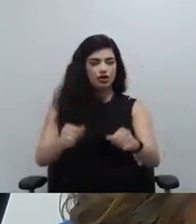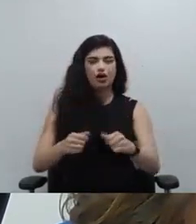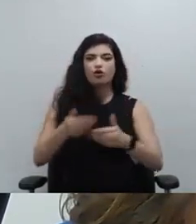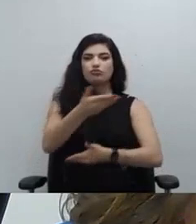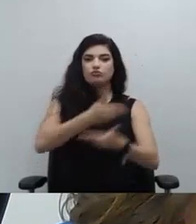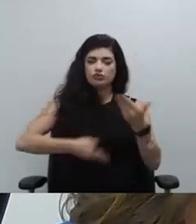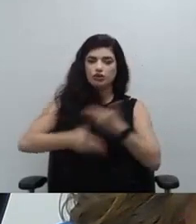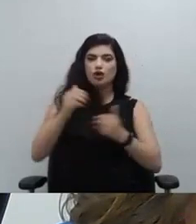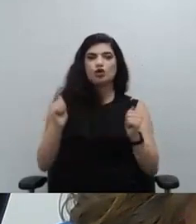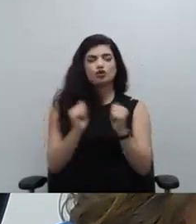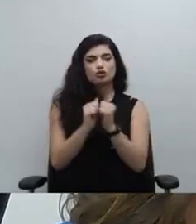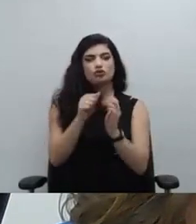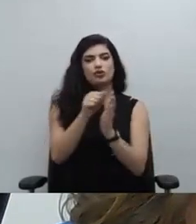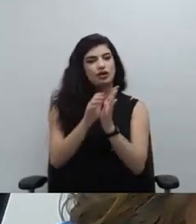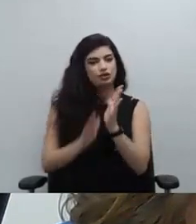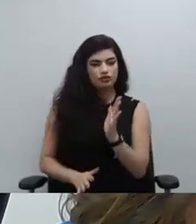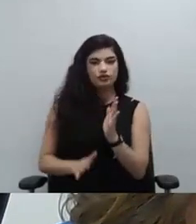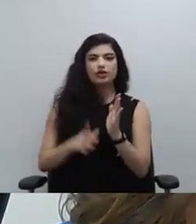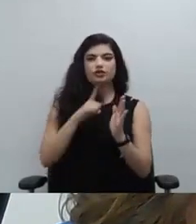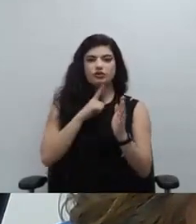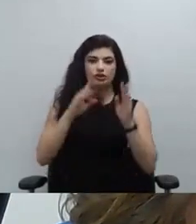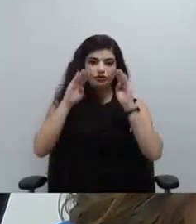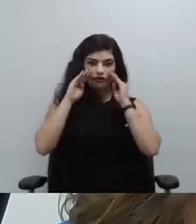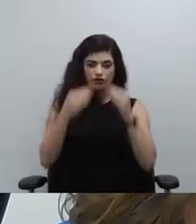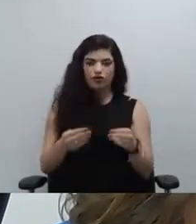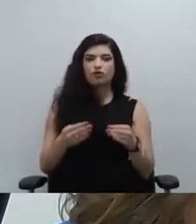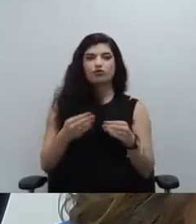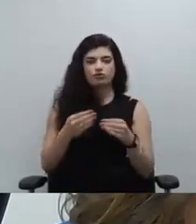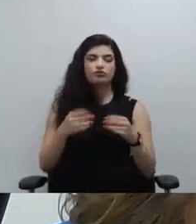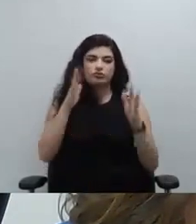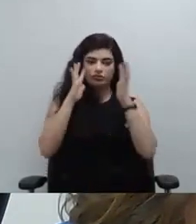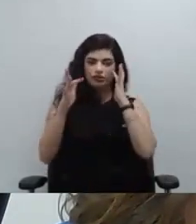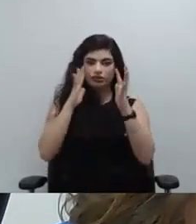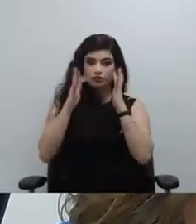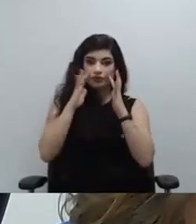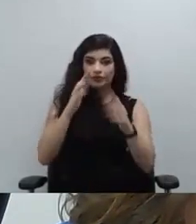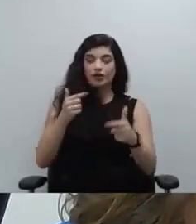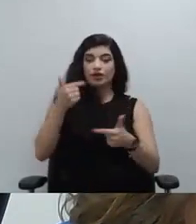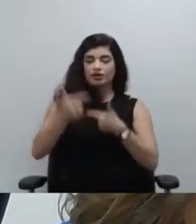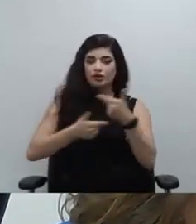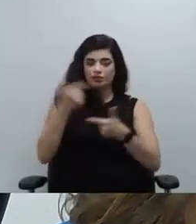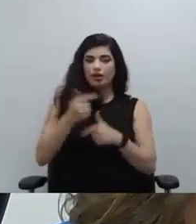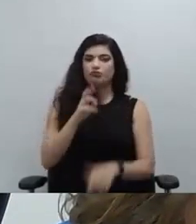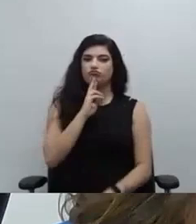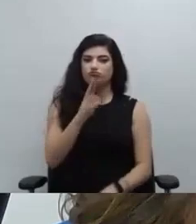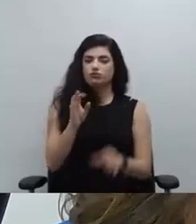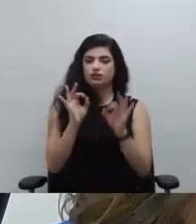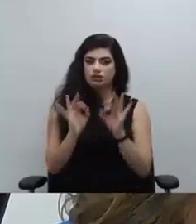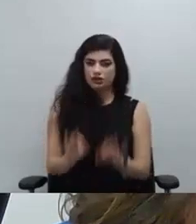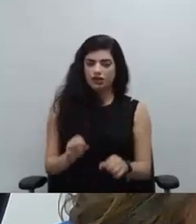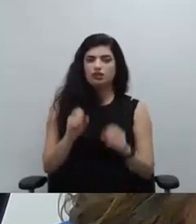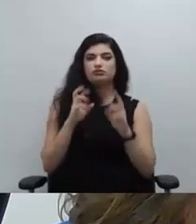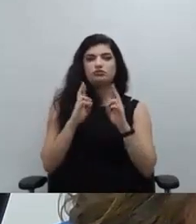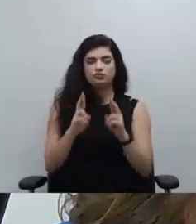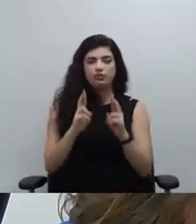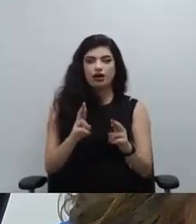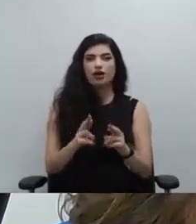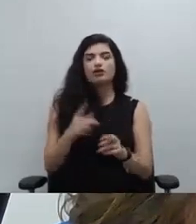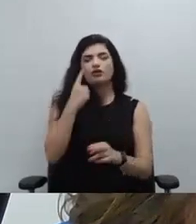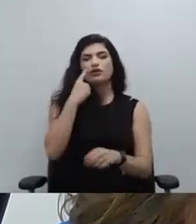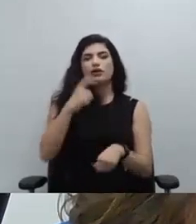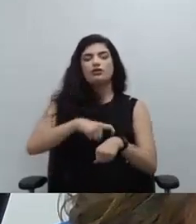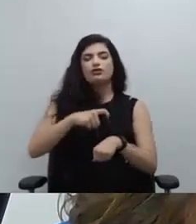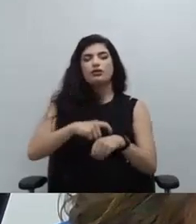construção conjunta das atividades voltadas à execução do nono plano, indicando resultados esperados, atividades a serem desempenhadas,